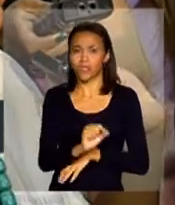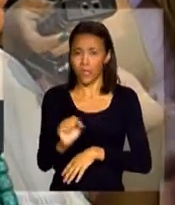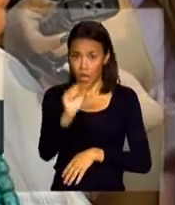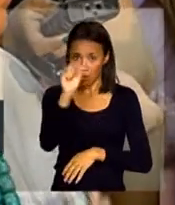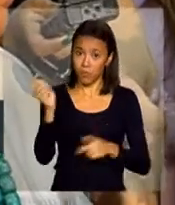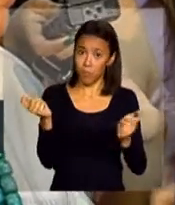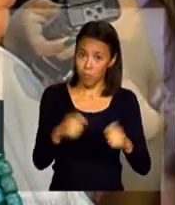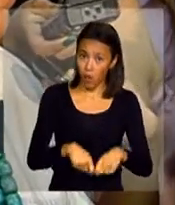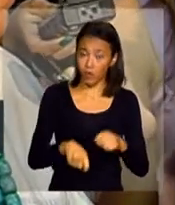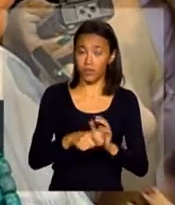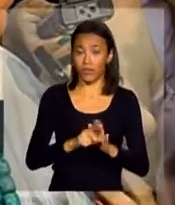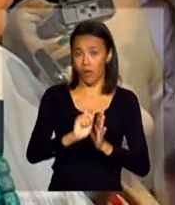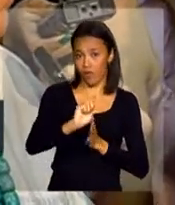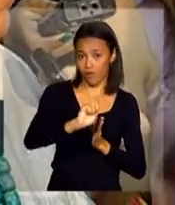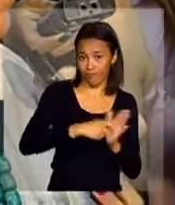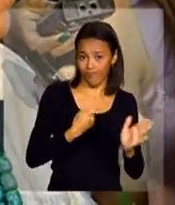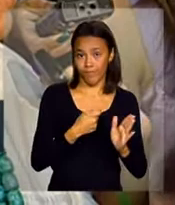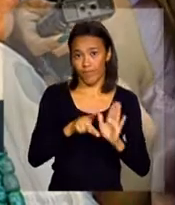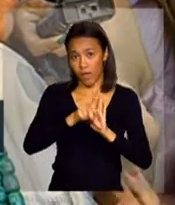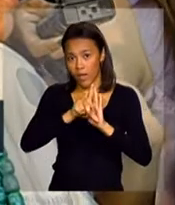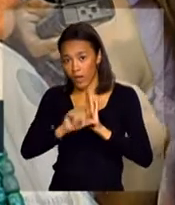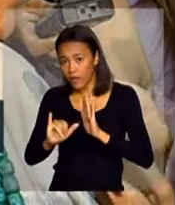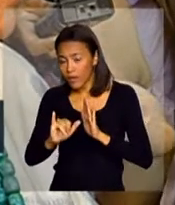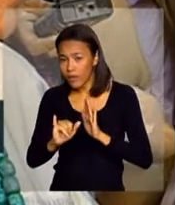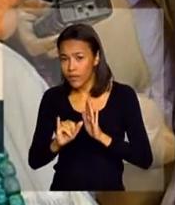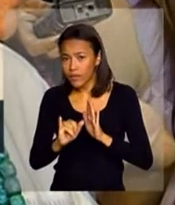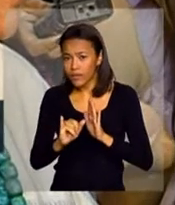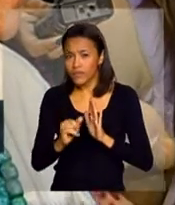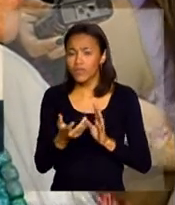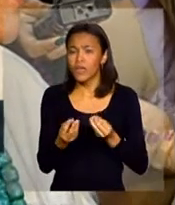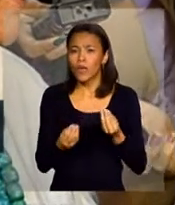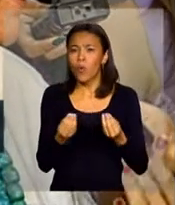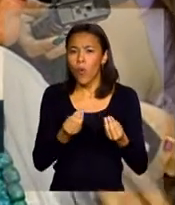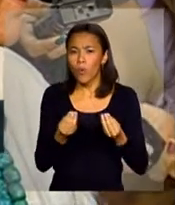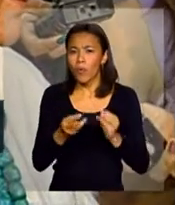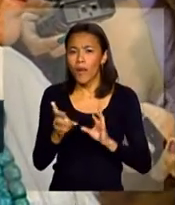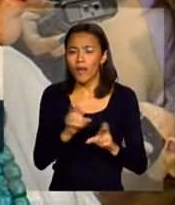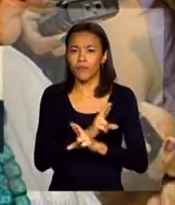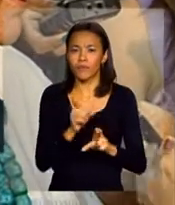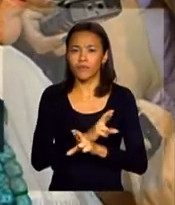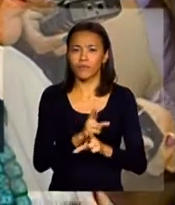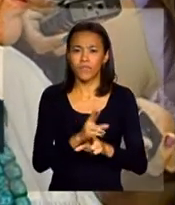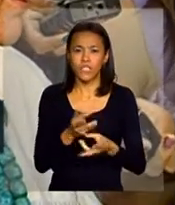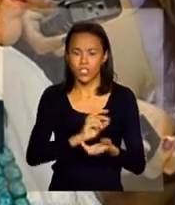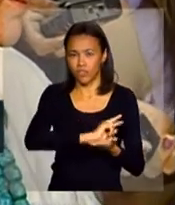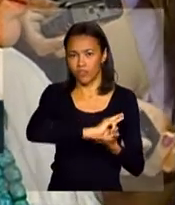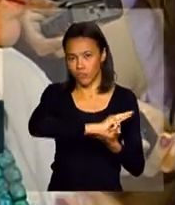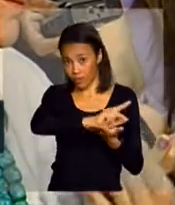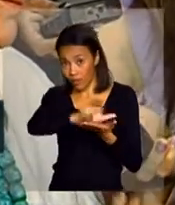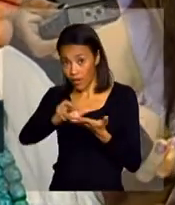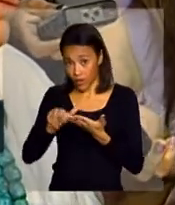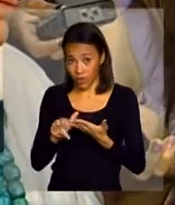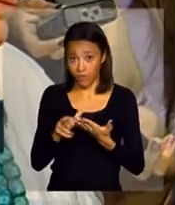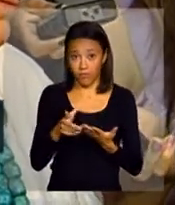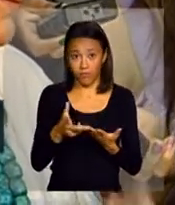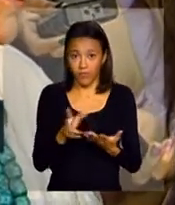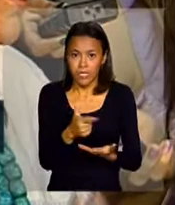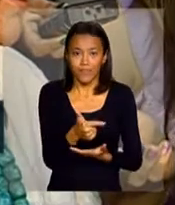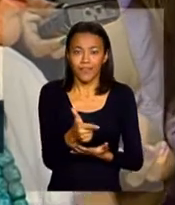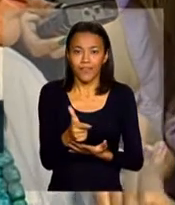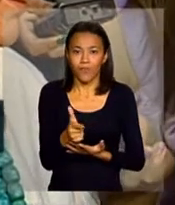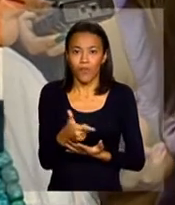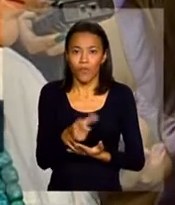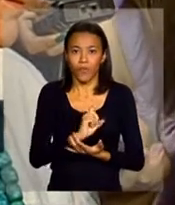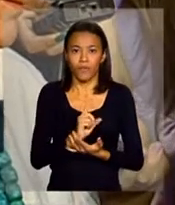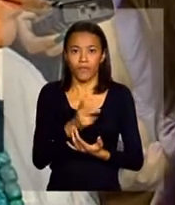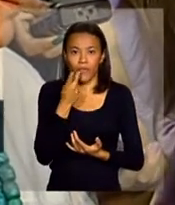alguns artigos, dar um espaço, uma brecha jurídica nisso, e tem uma relação específica lá de várzeas, que estão dizendo que não foi dito